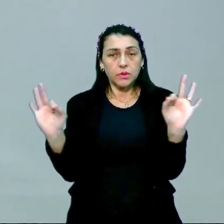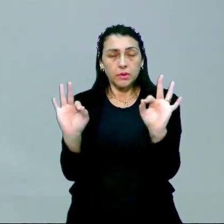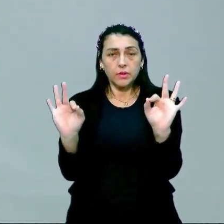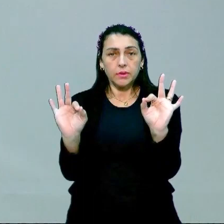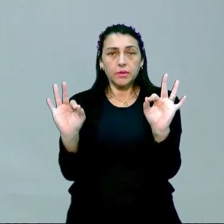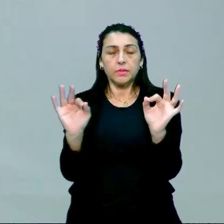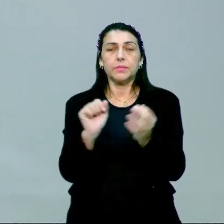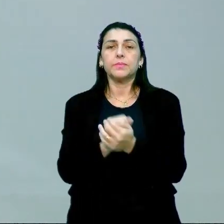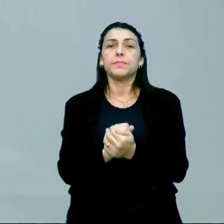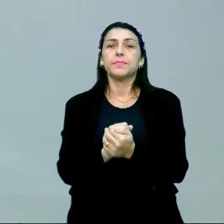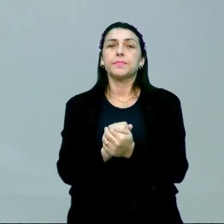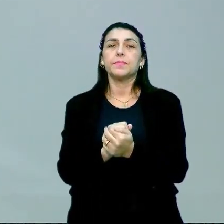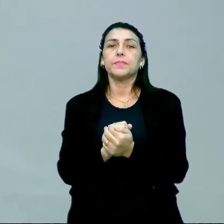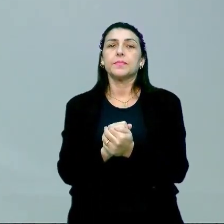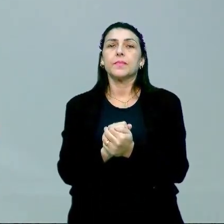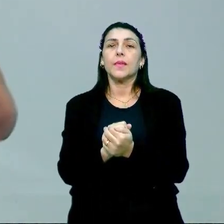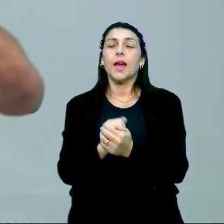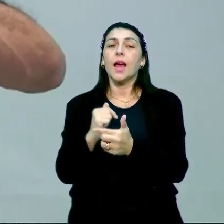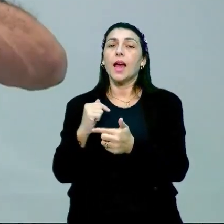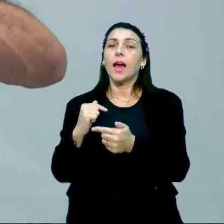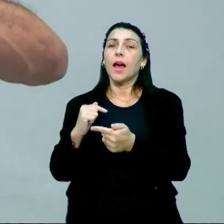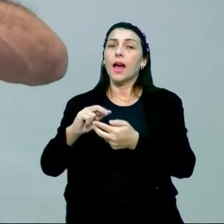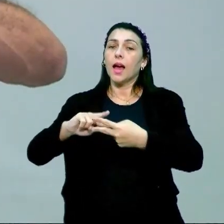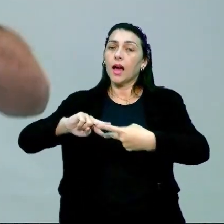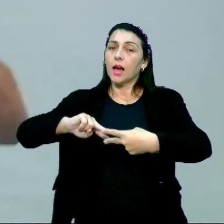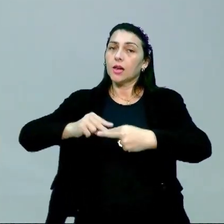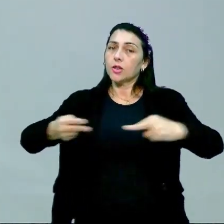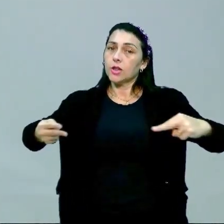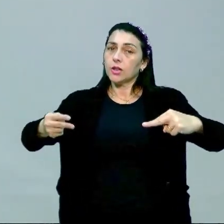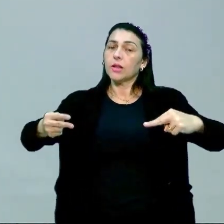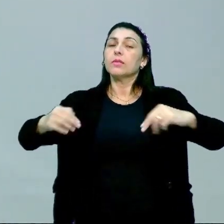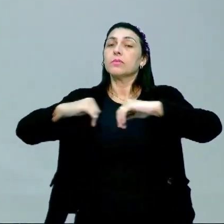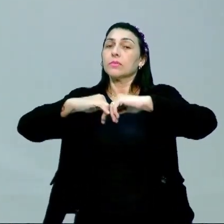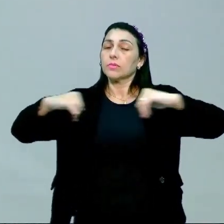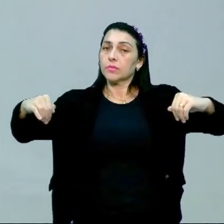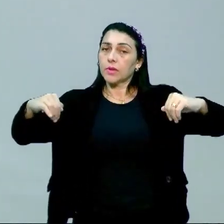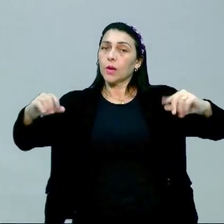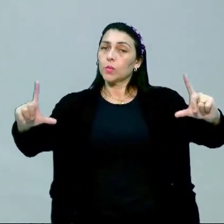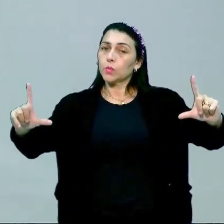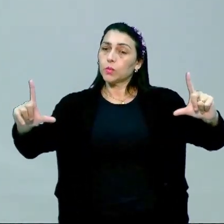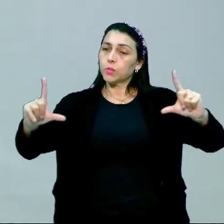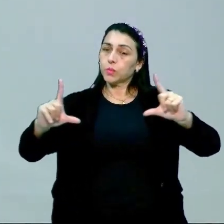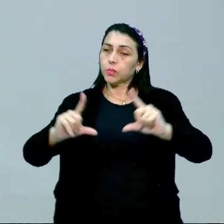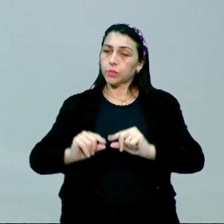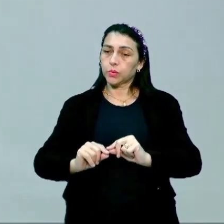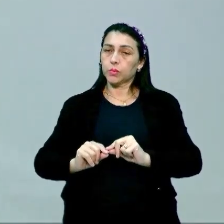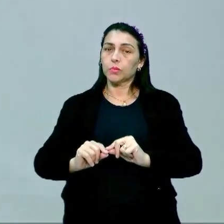Então, a carga genética dos lados, ela diminuirá.